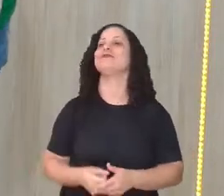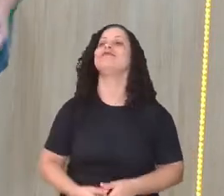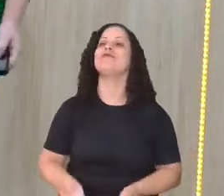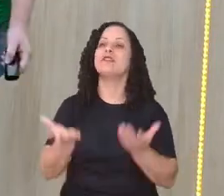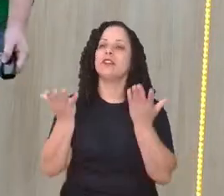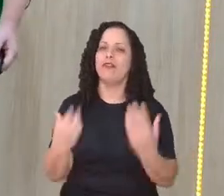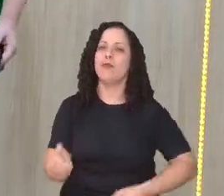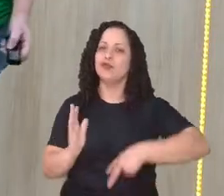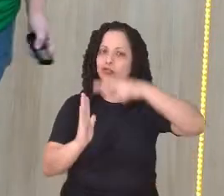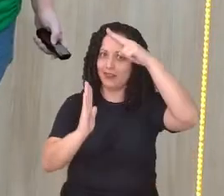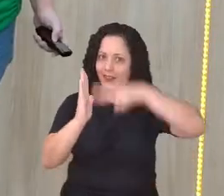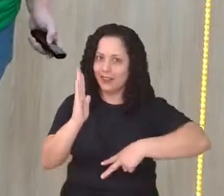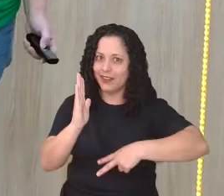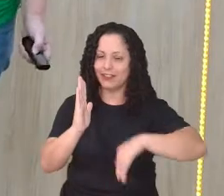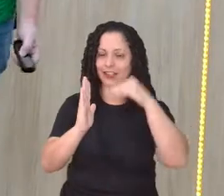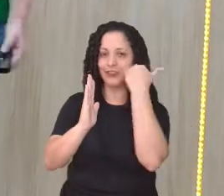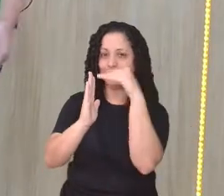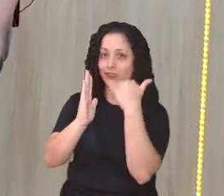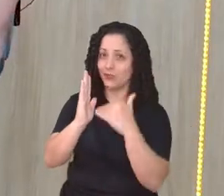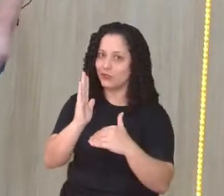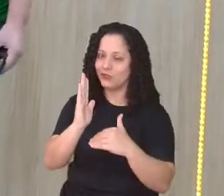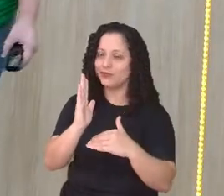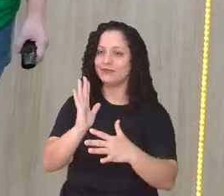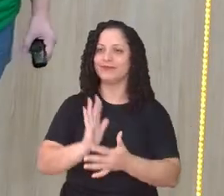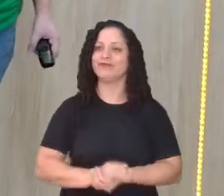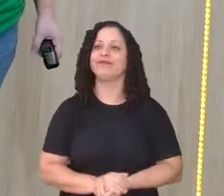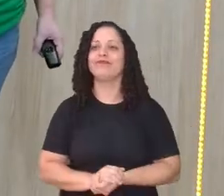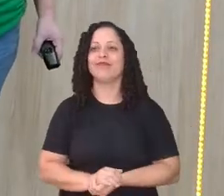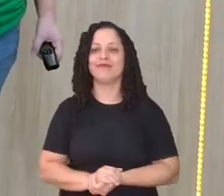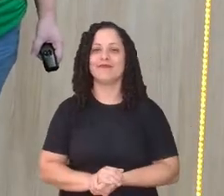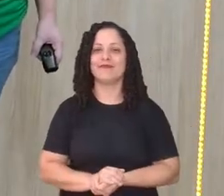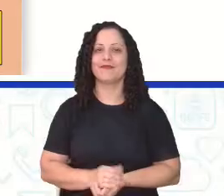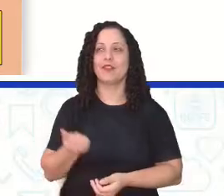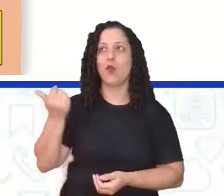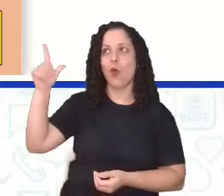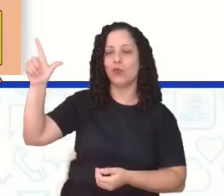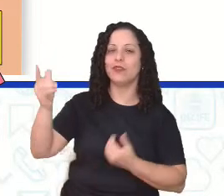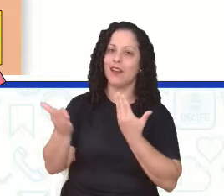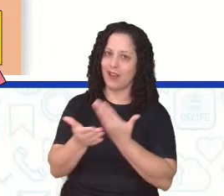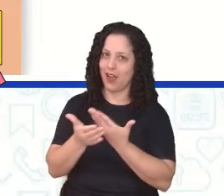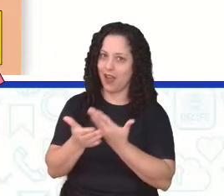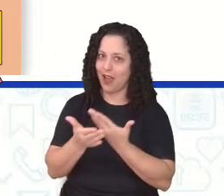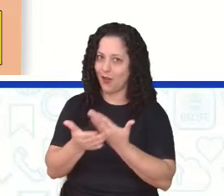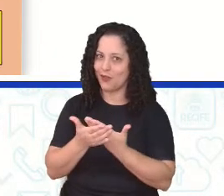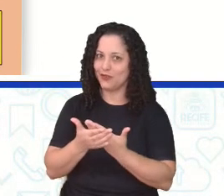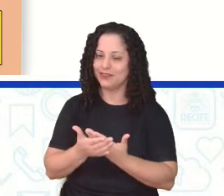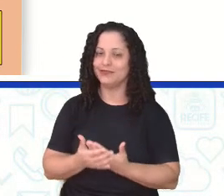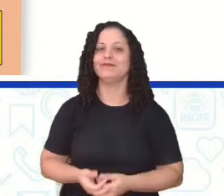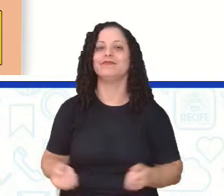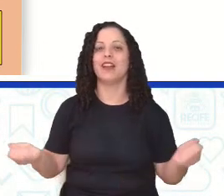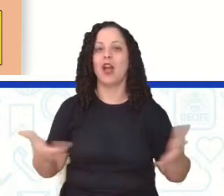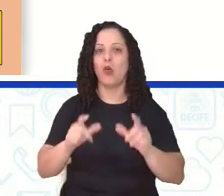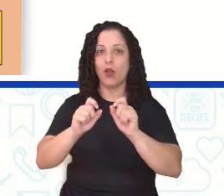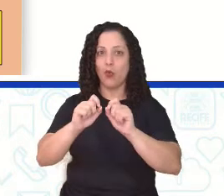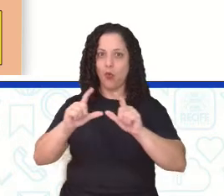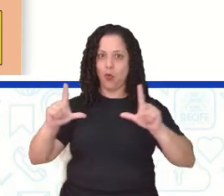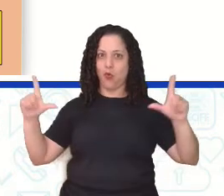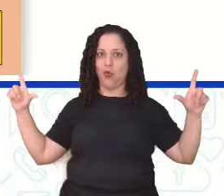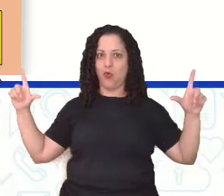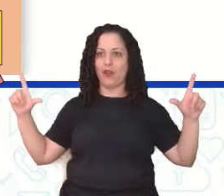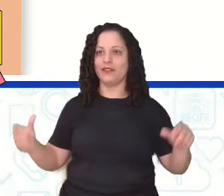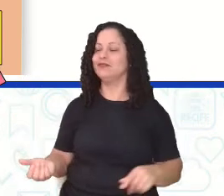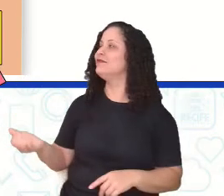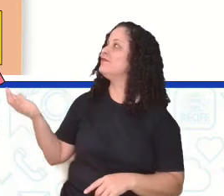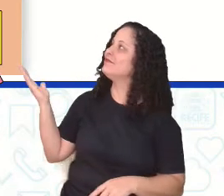lida nessas questões da OBMEP. Na próxima aula, tá? Dá um zoom aí. Esta é a primeira